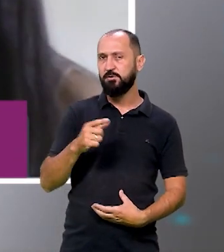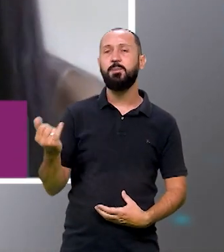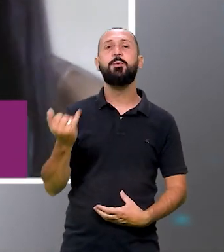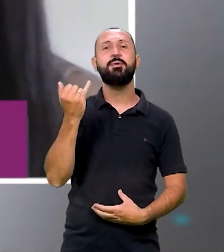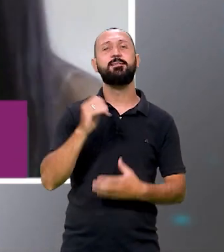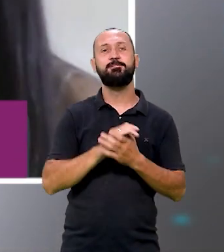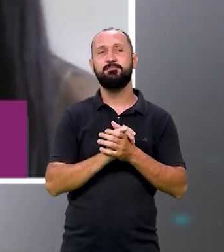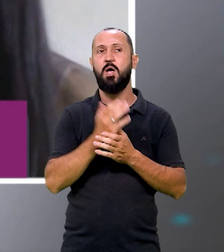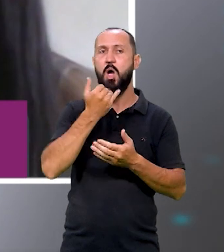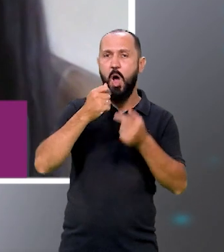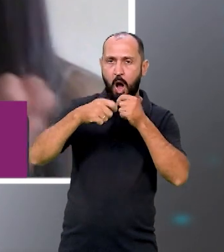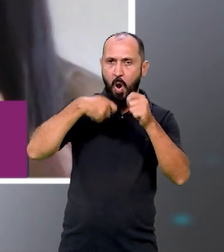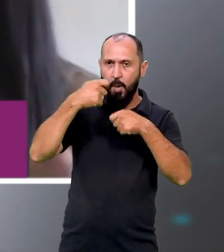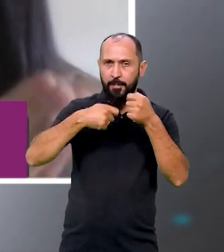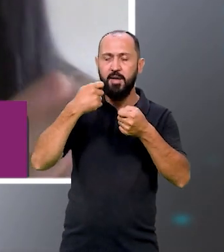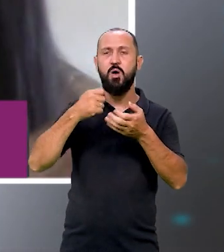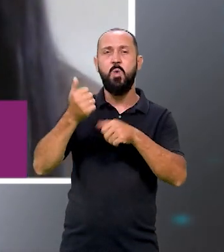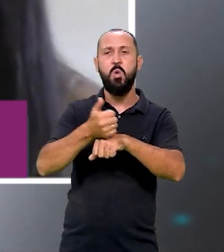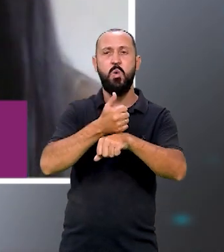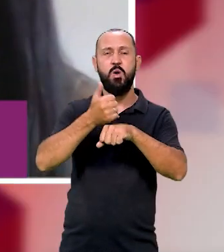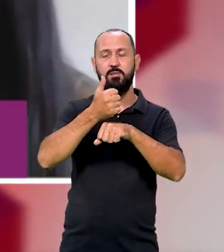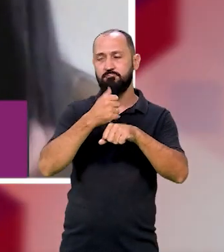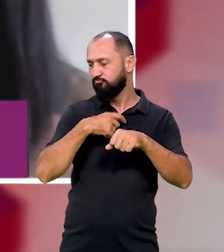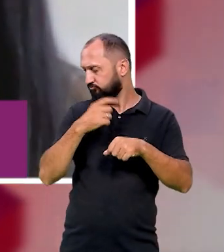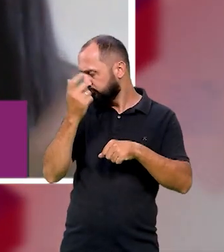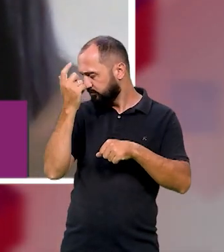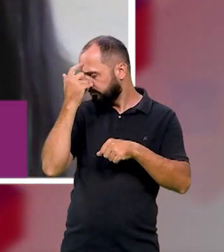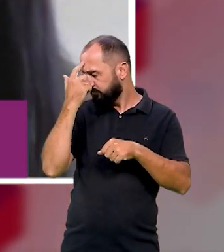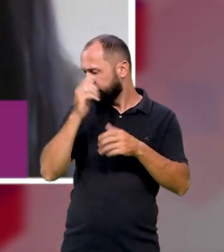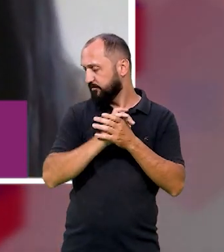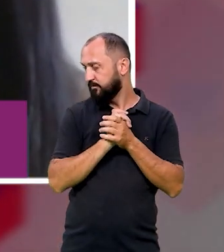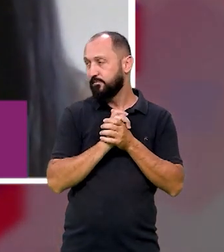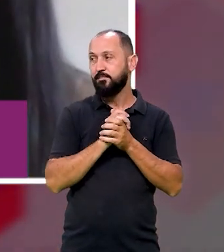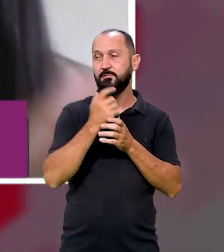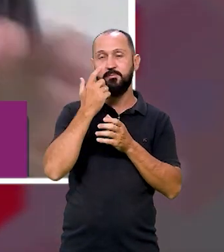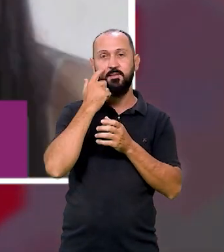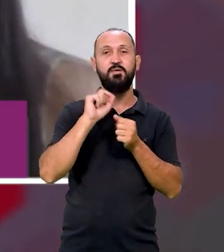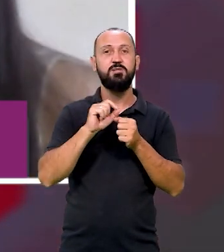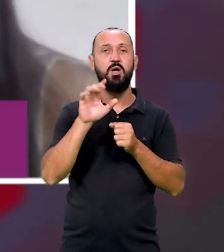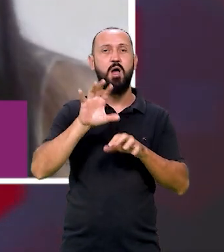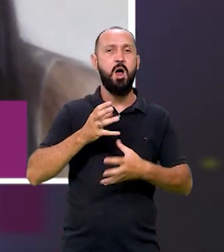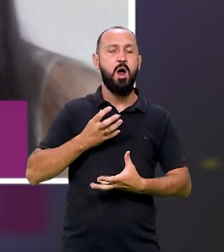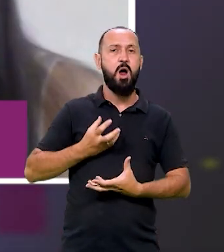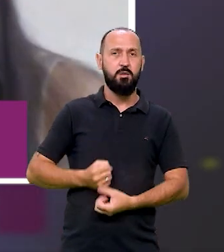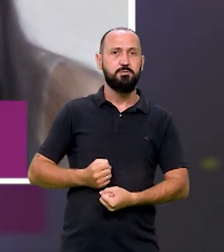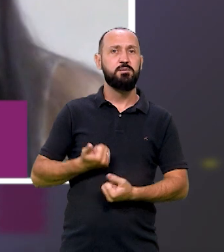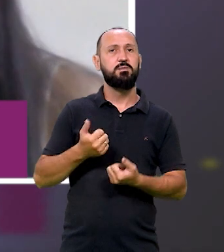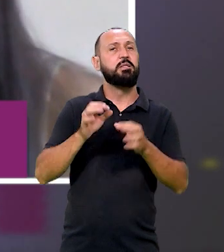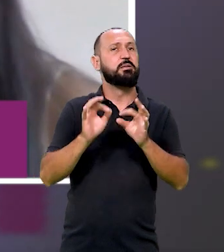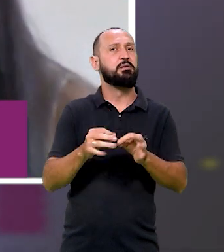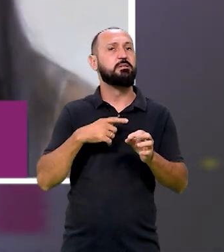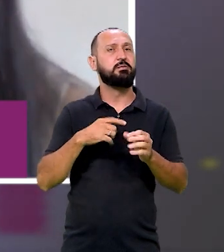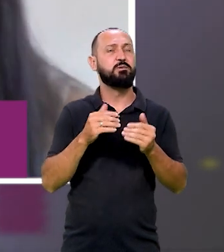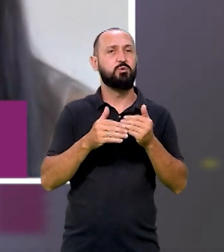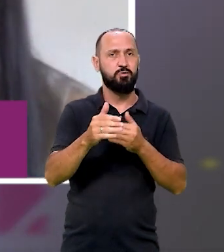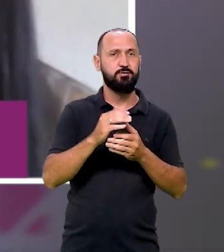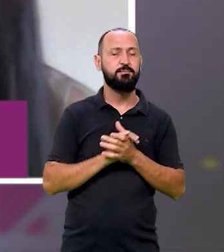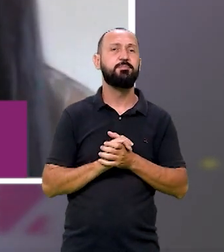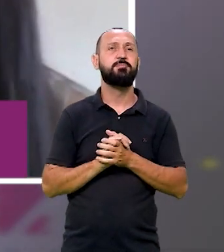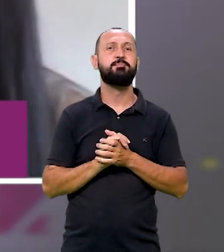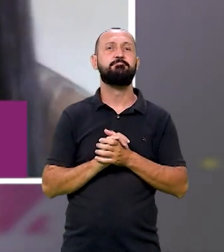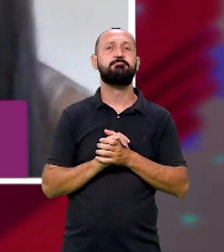pena. Primeira coisa, eu sempre falo ao paciente, vamos melhorar o seu intestino. Porque se o intestino não estiver ótimo, bom, funcionando, não vai